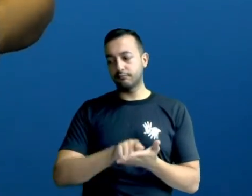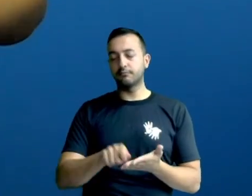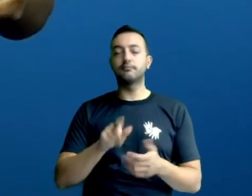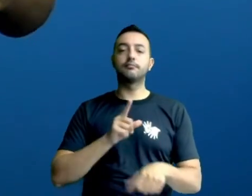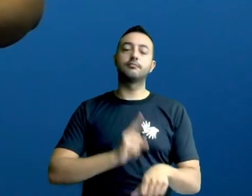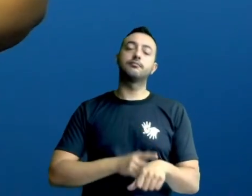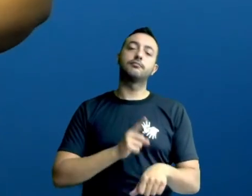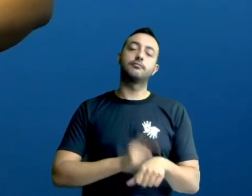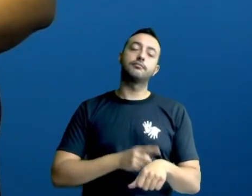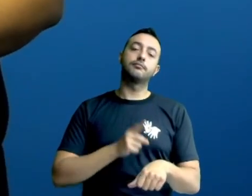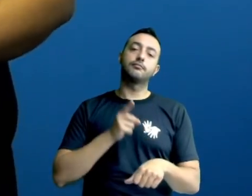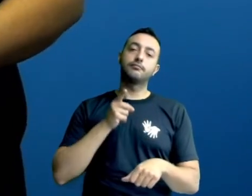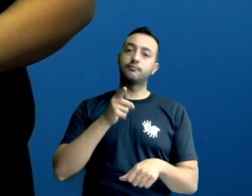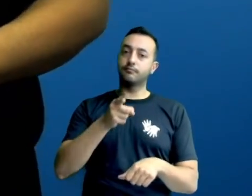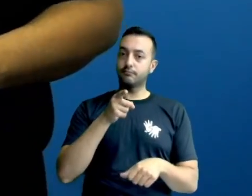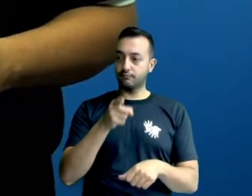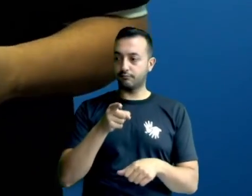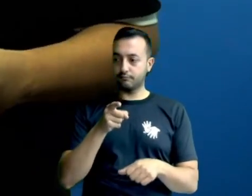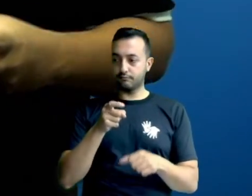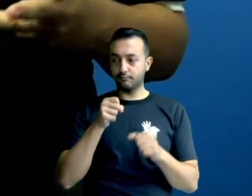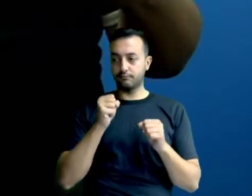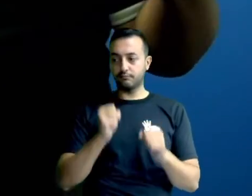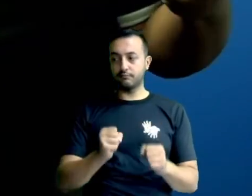Essa é a hora que você vai